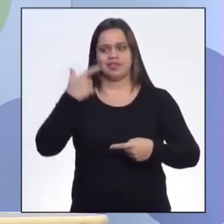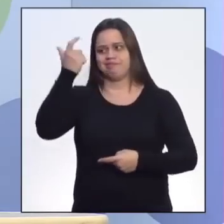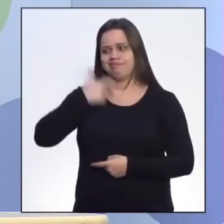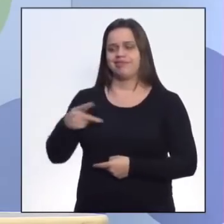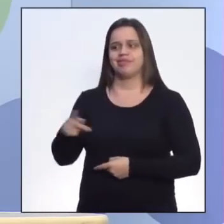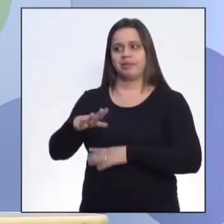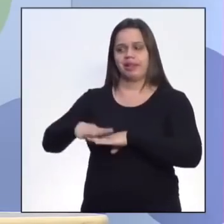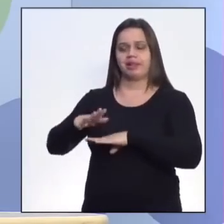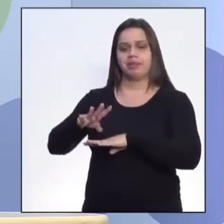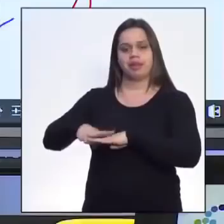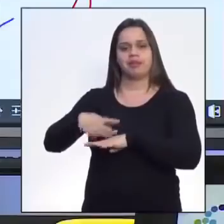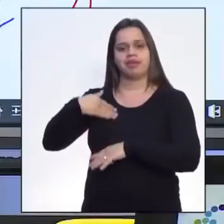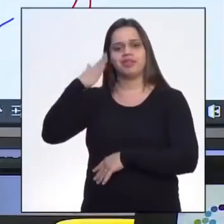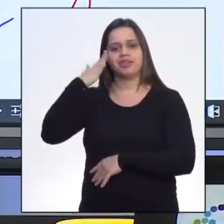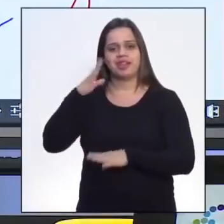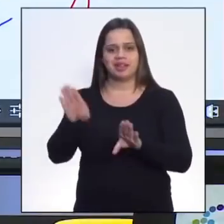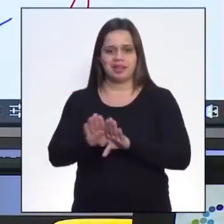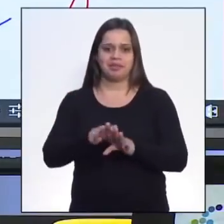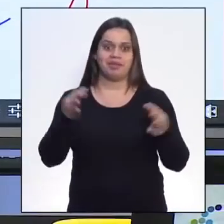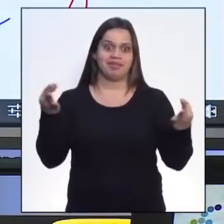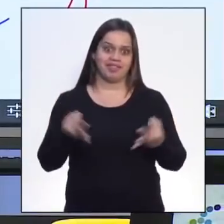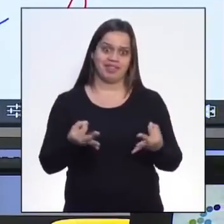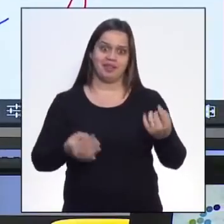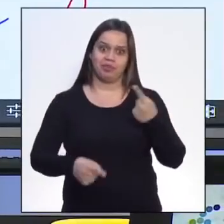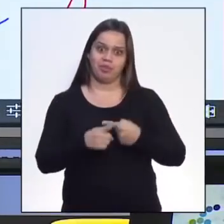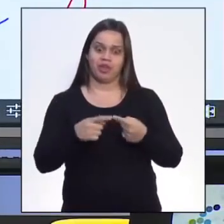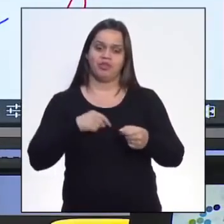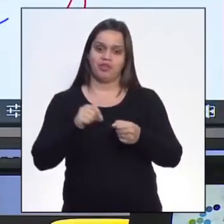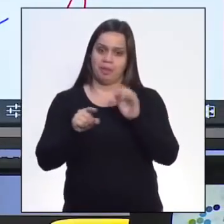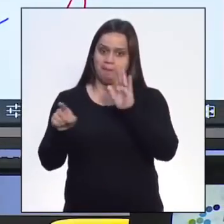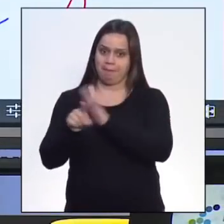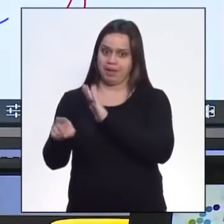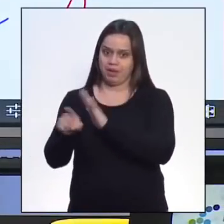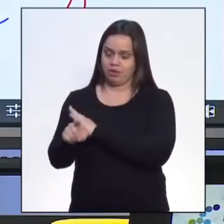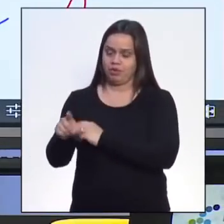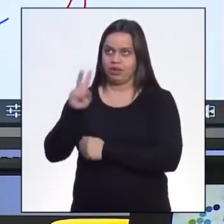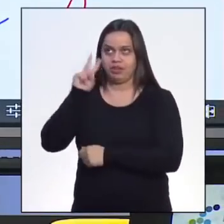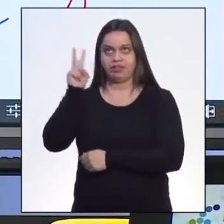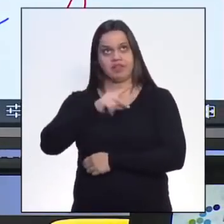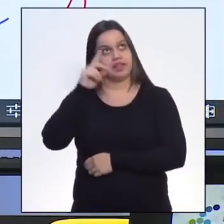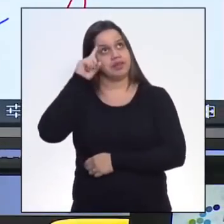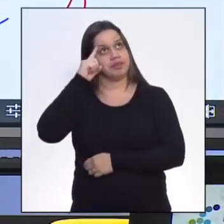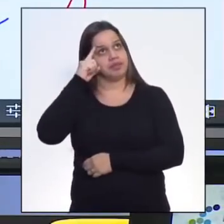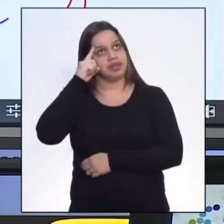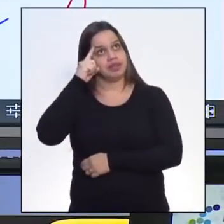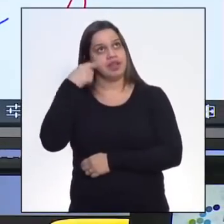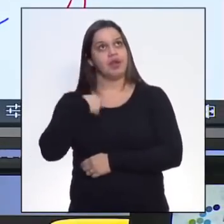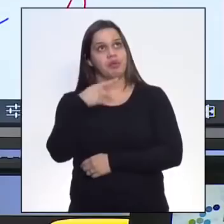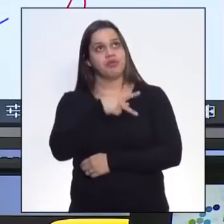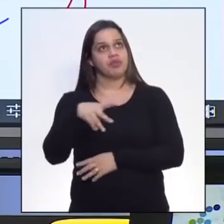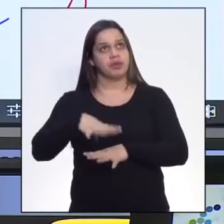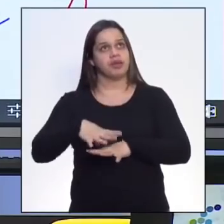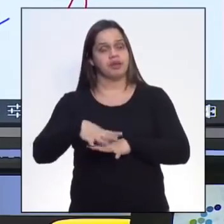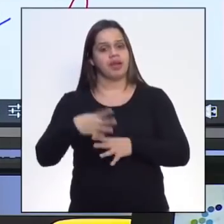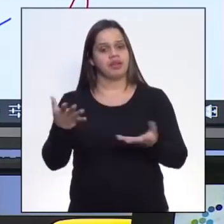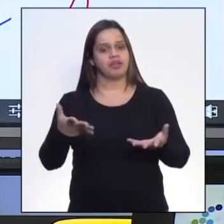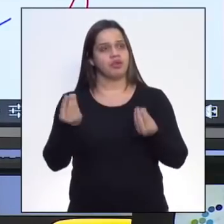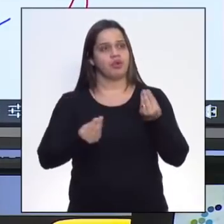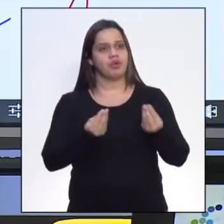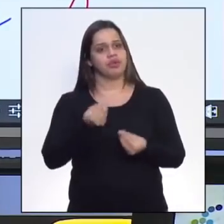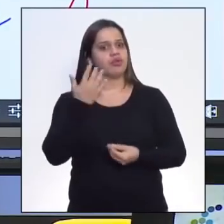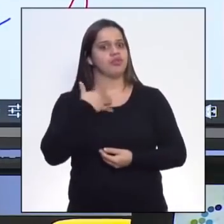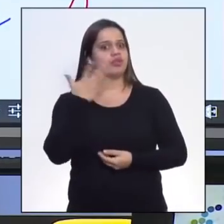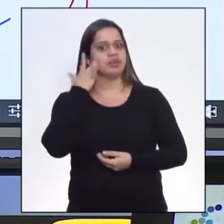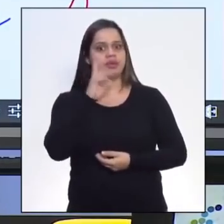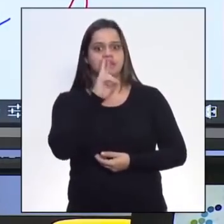eu sei, né? Exatamente, né, gente? Porque eu fico fazendo essas perguntas para ele e ele fica pensando assim, eu sou professor de matemática, como é que eu não vou